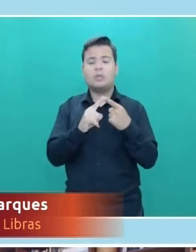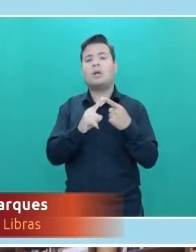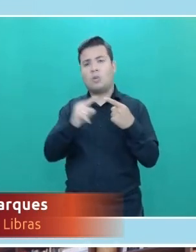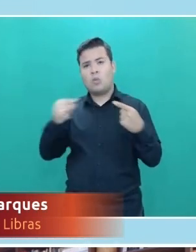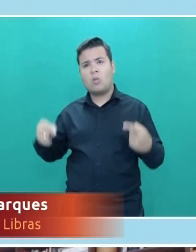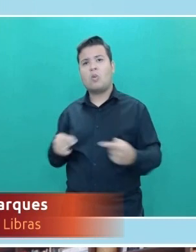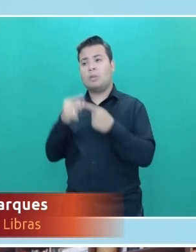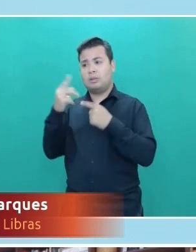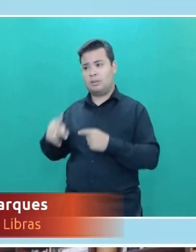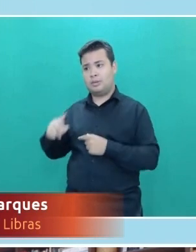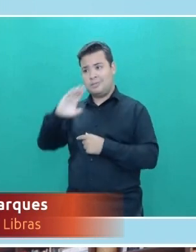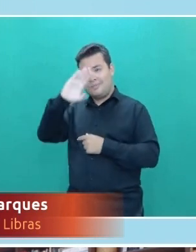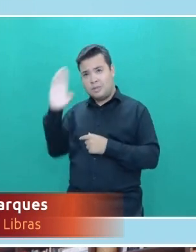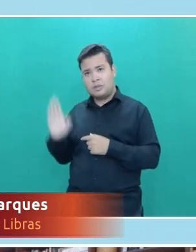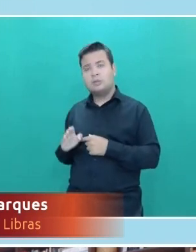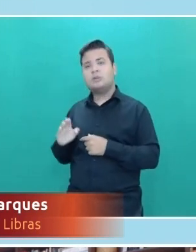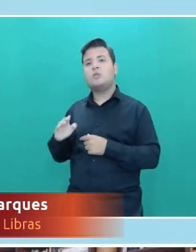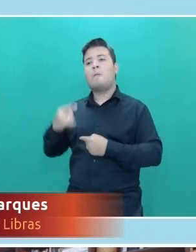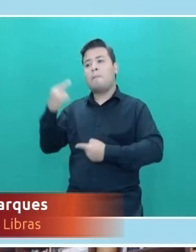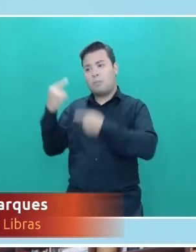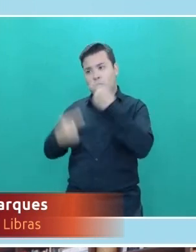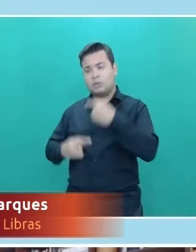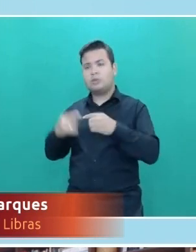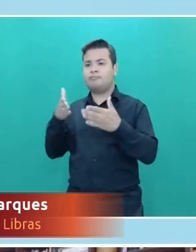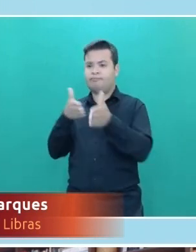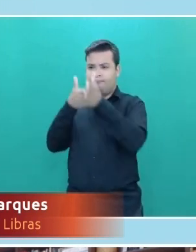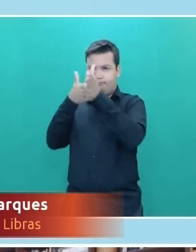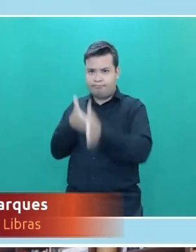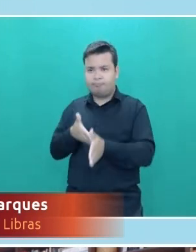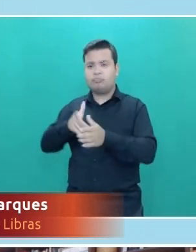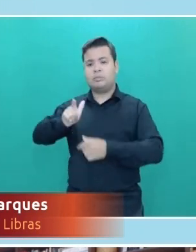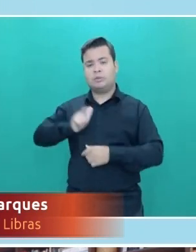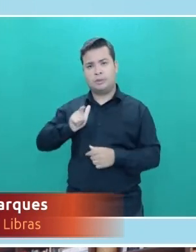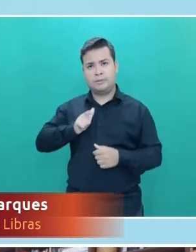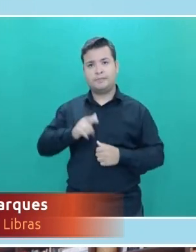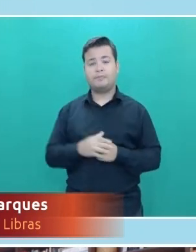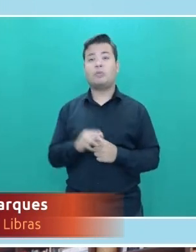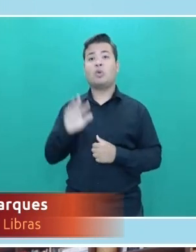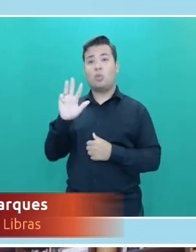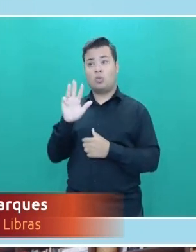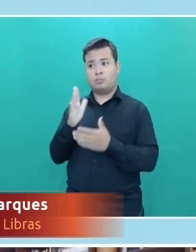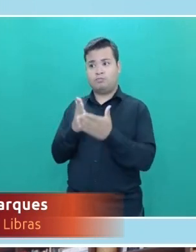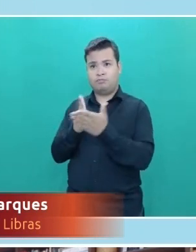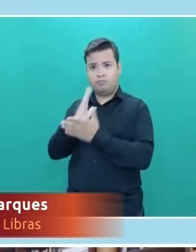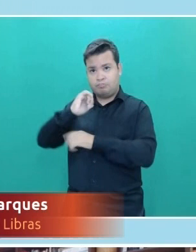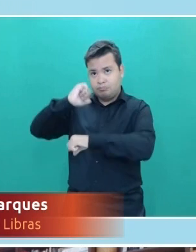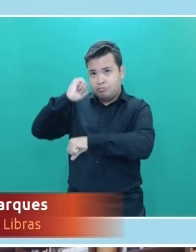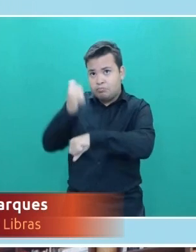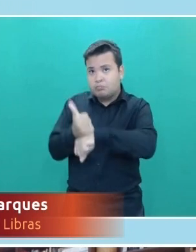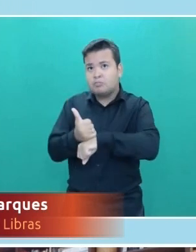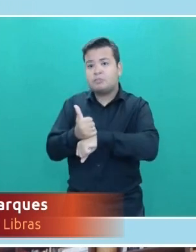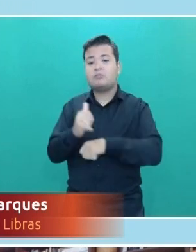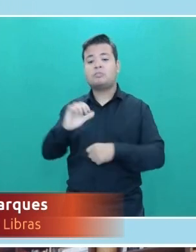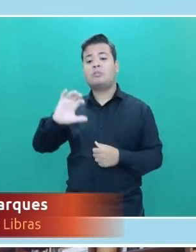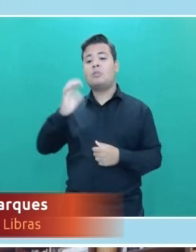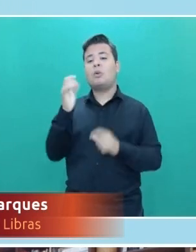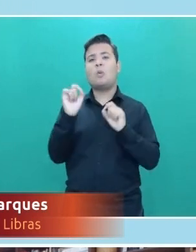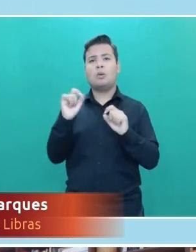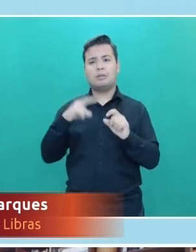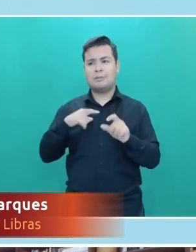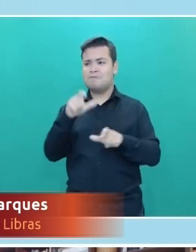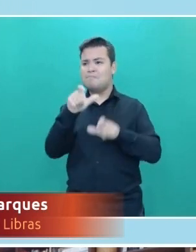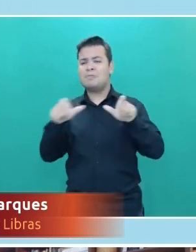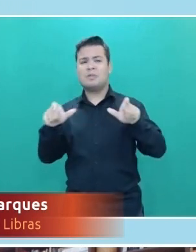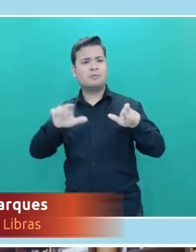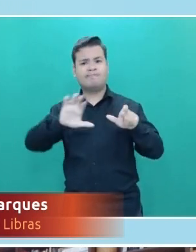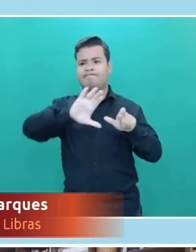externa brasileira. Então, com a eleição do Lula, o Brasil foi tirando essas figuras, não